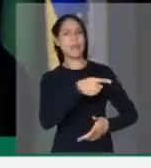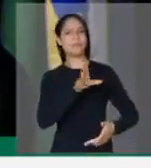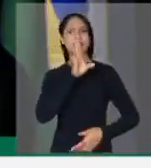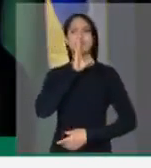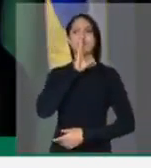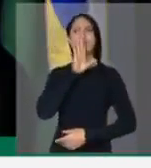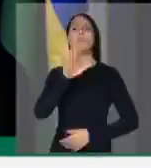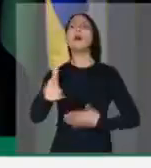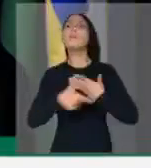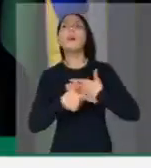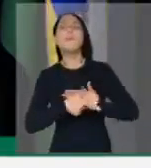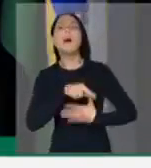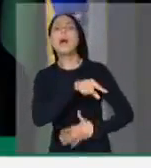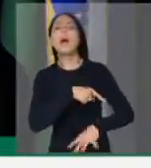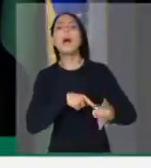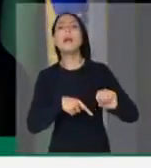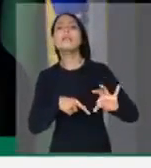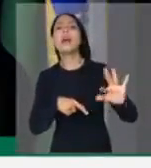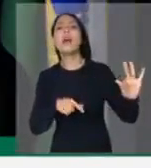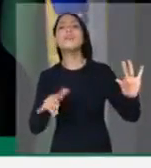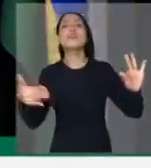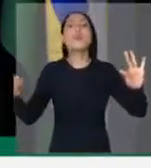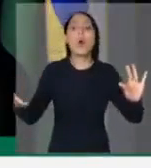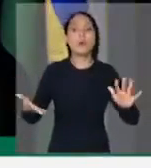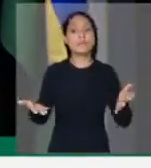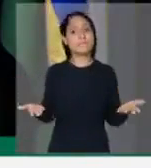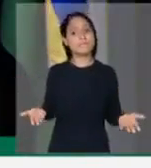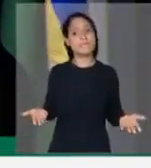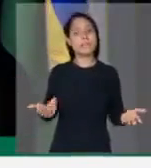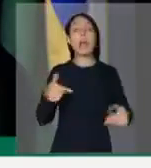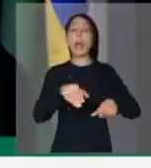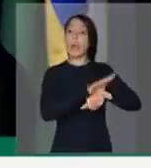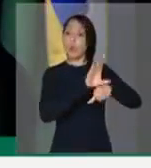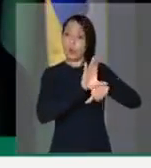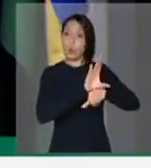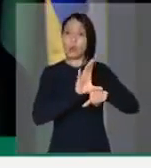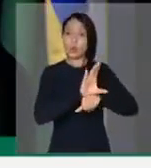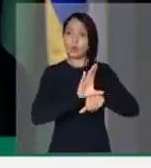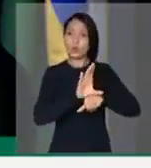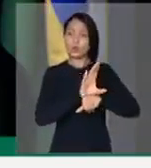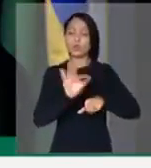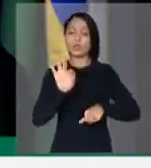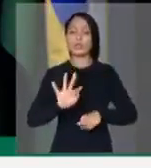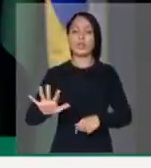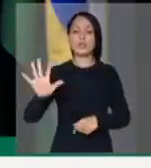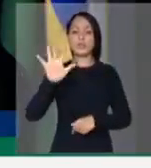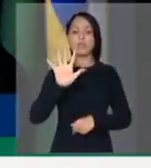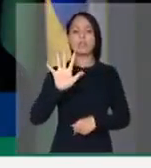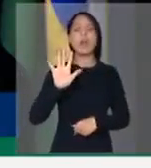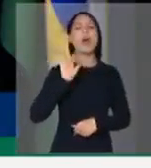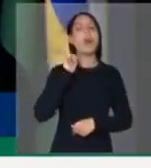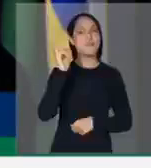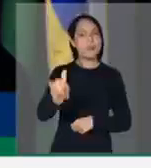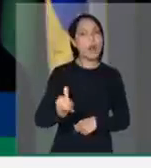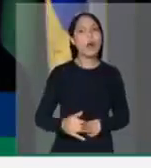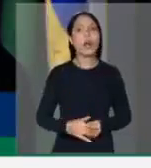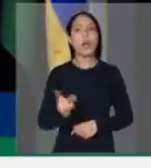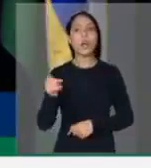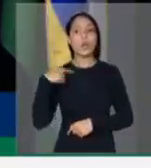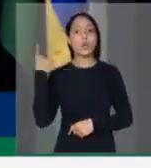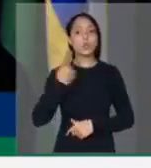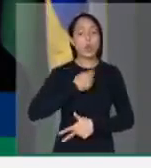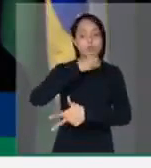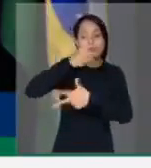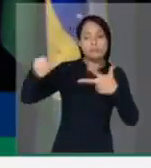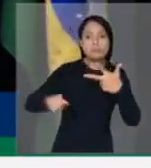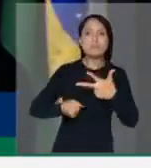do STF? Qual deveria ser o papel do STF? A nossa Constituição, ela fala que os nossos poderes são